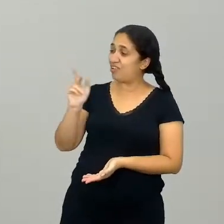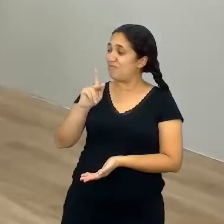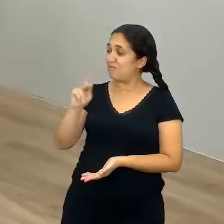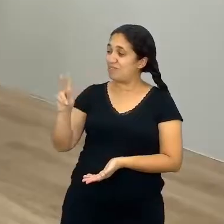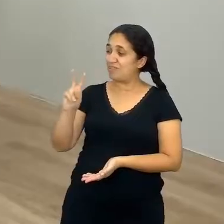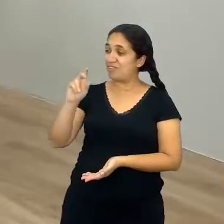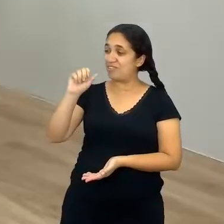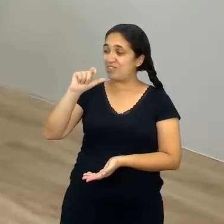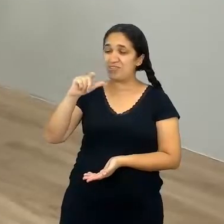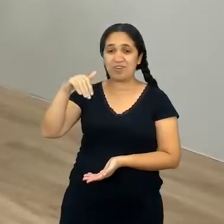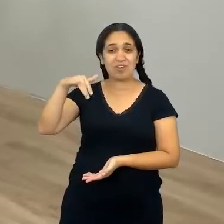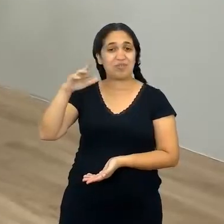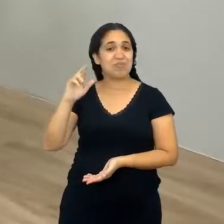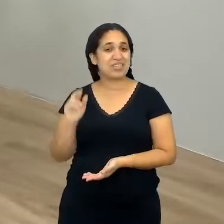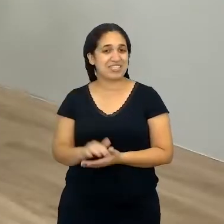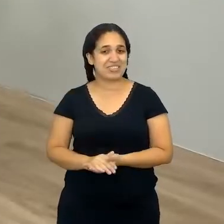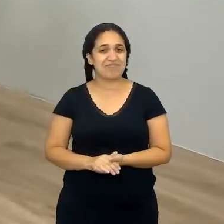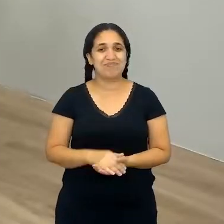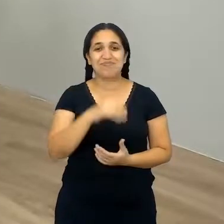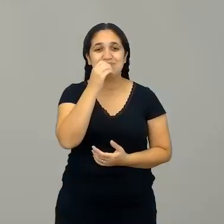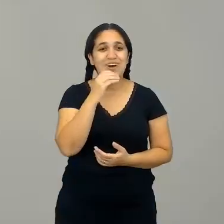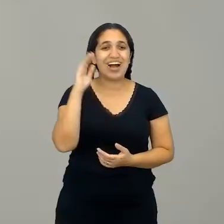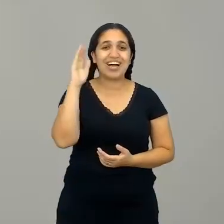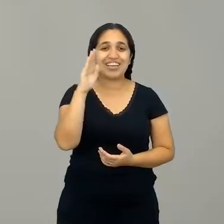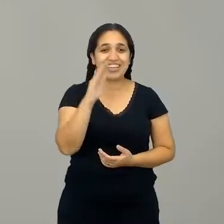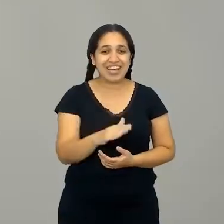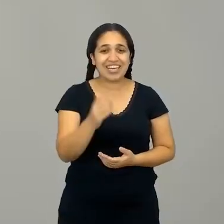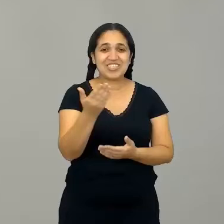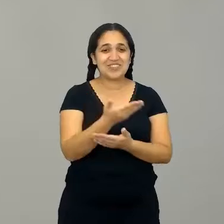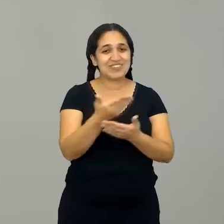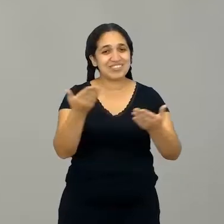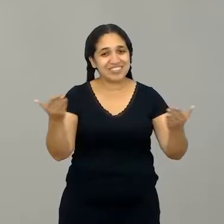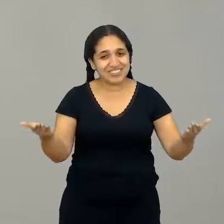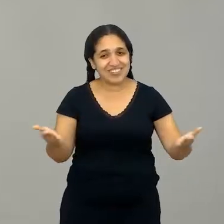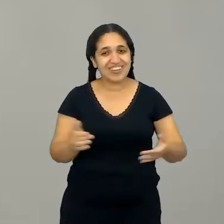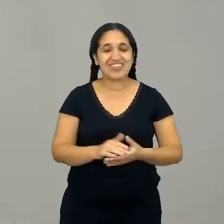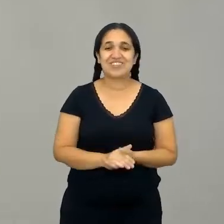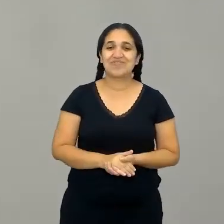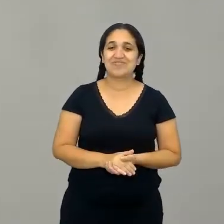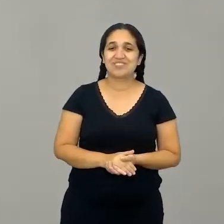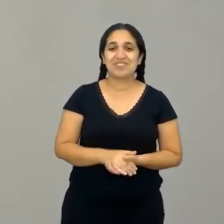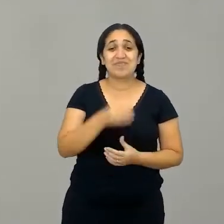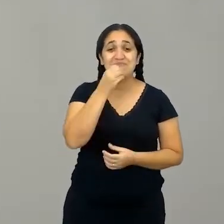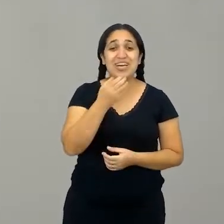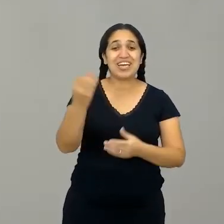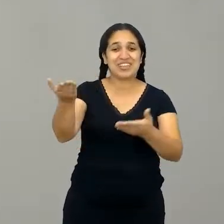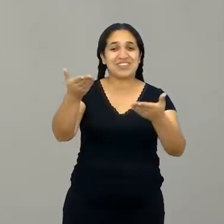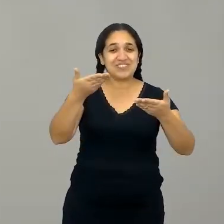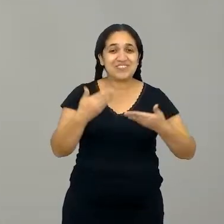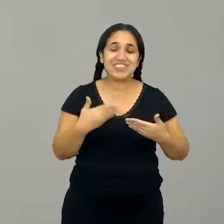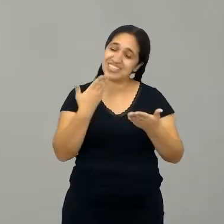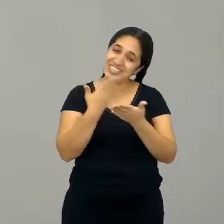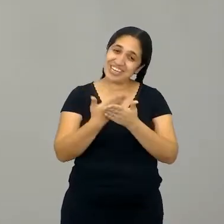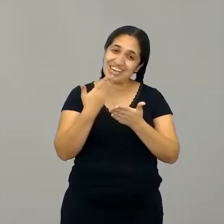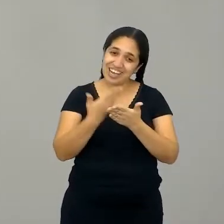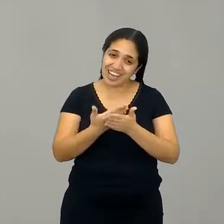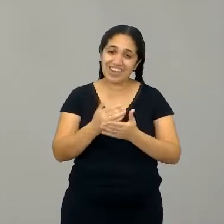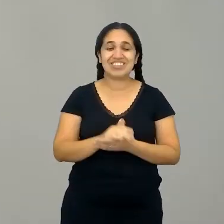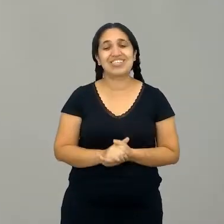Valmir Frias. Boa tarde, pessoal. Todos muito bem-vindos aí, né, à aula.